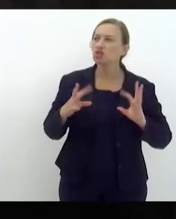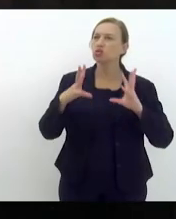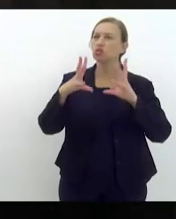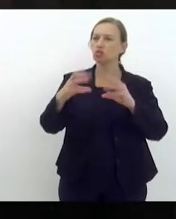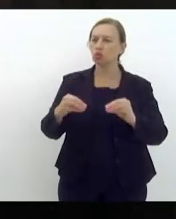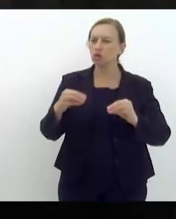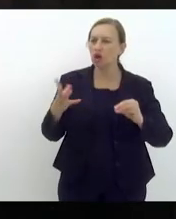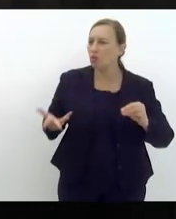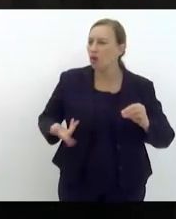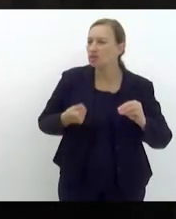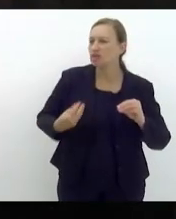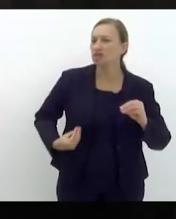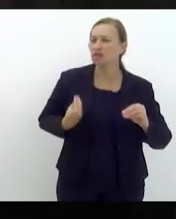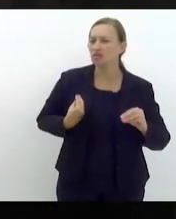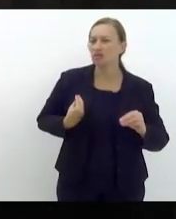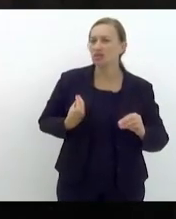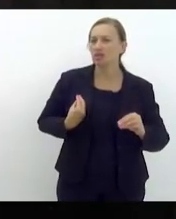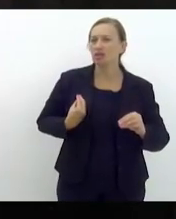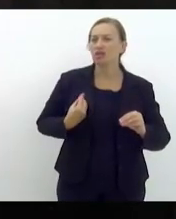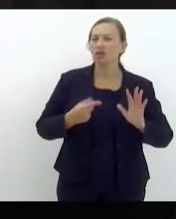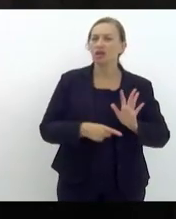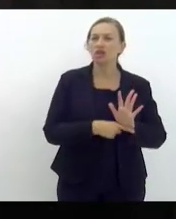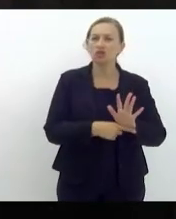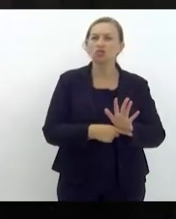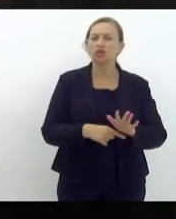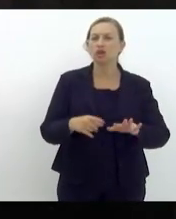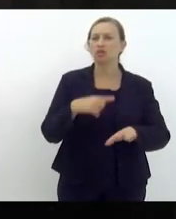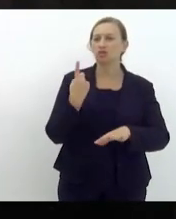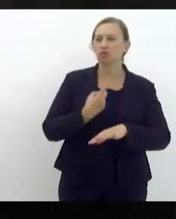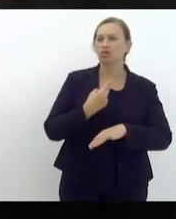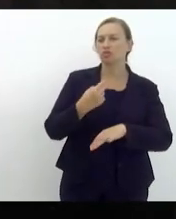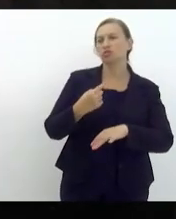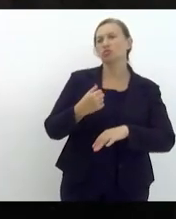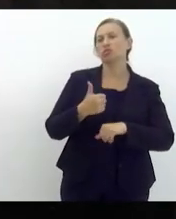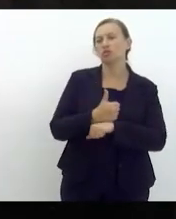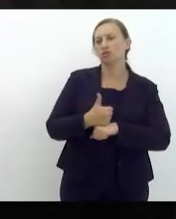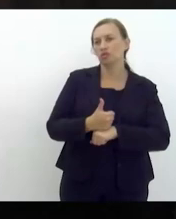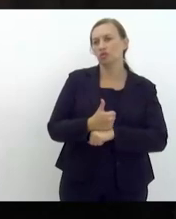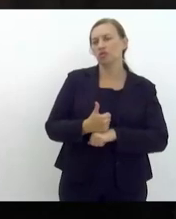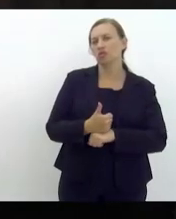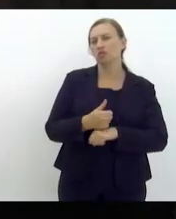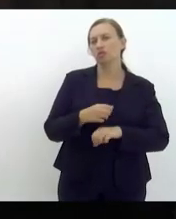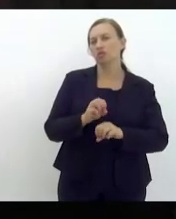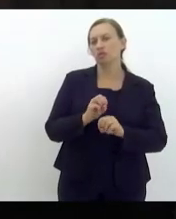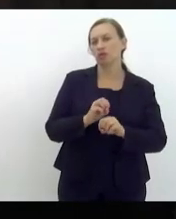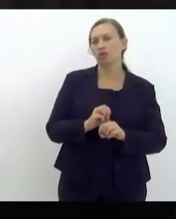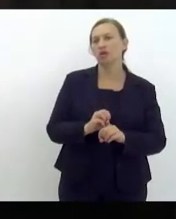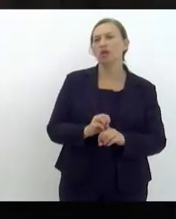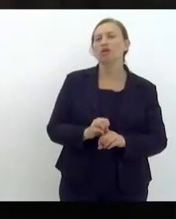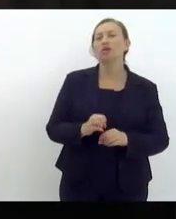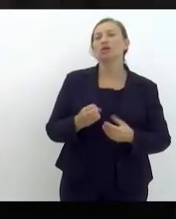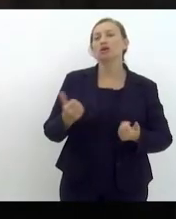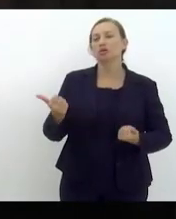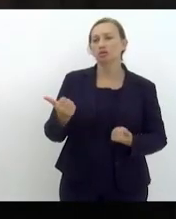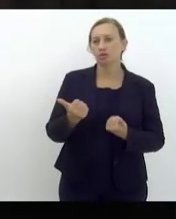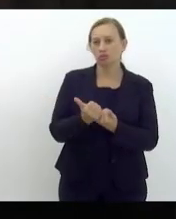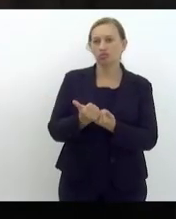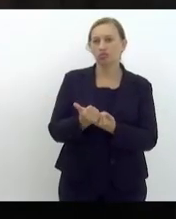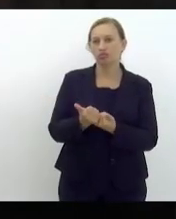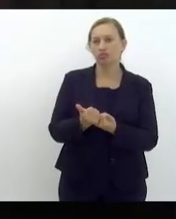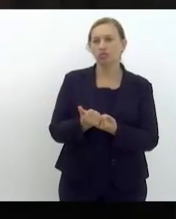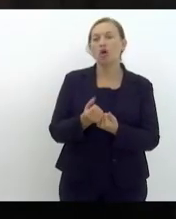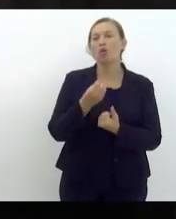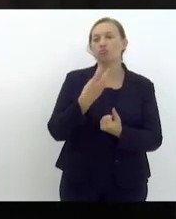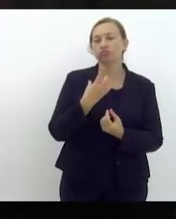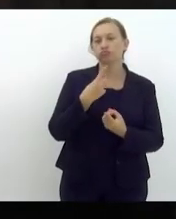a qualidade de vida e o atendimento aos nossos profissionais estaremos juntos essa casa tem que se posicionar e tem que estar fazendo um